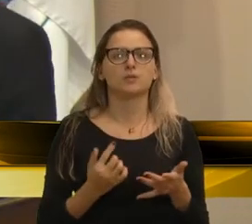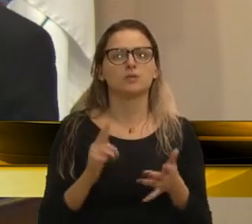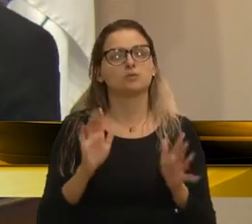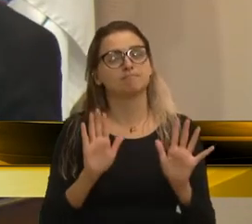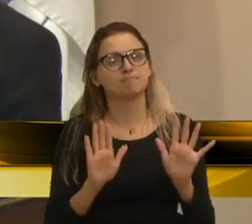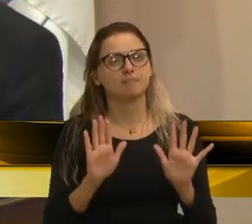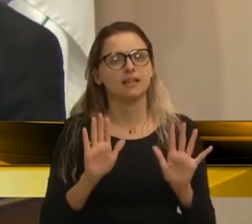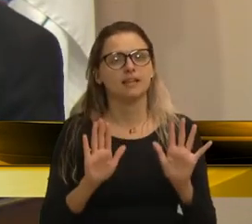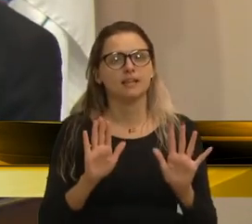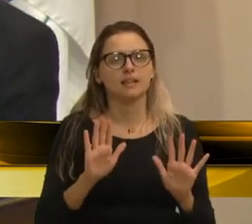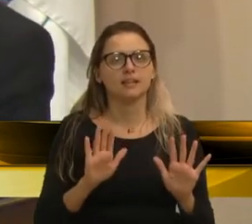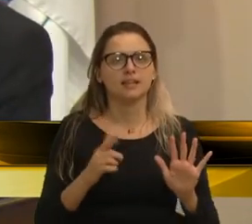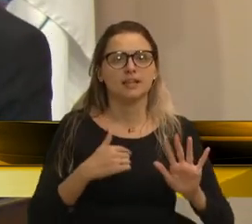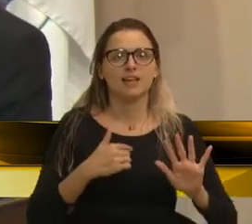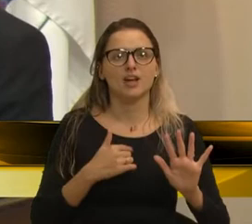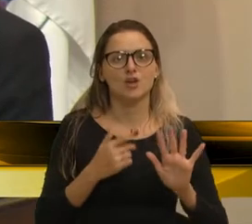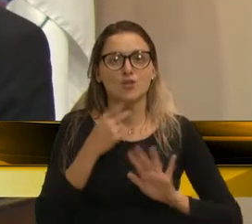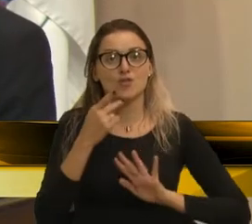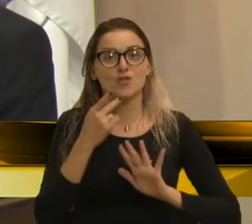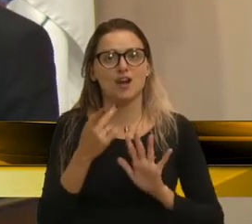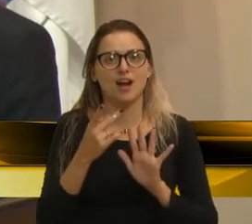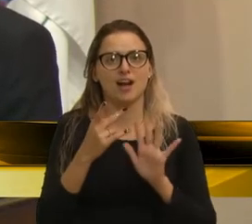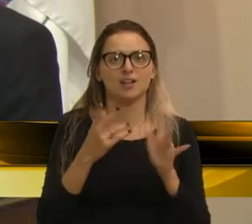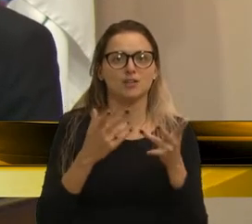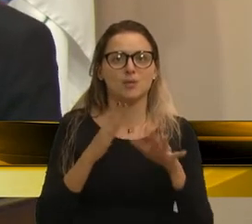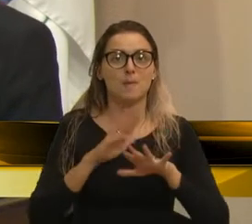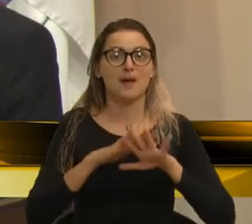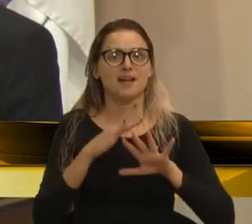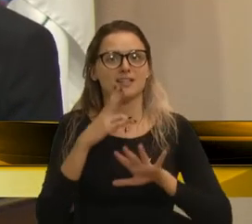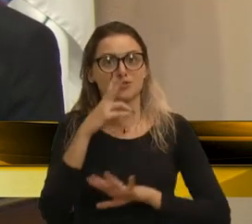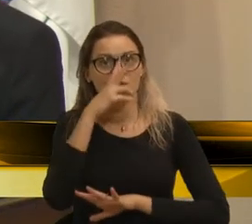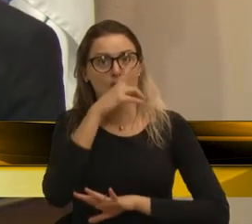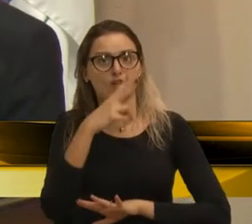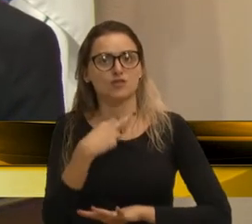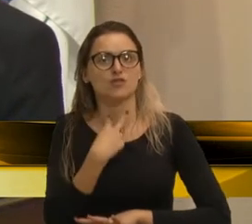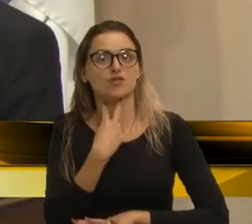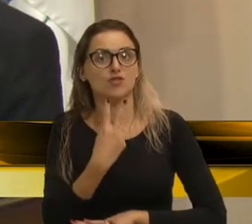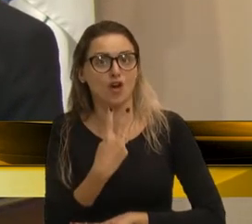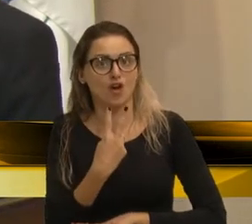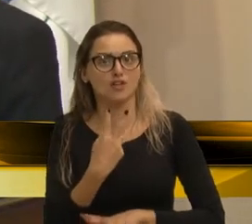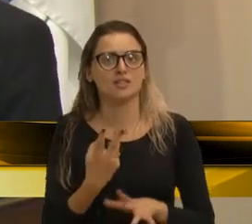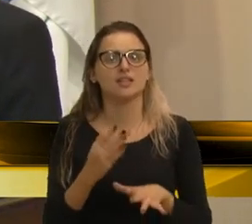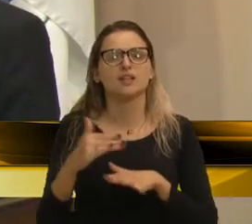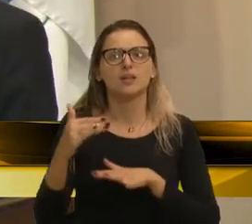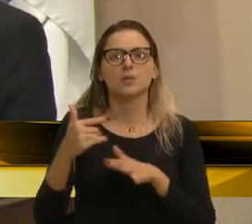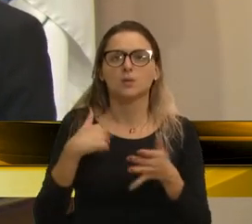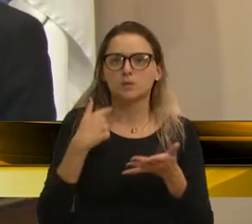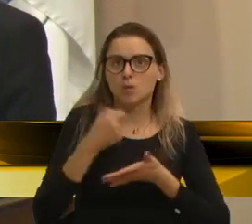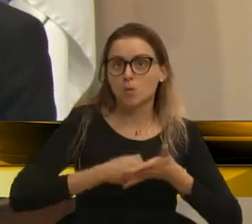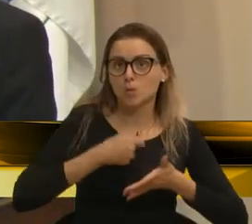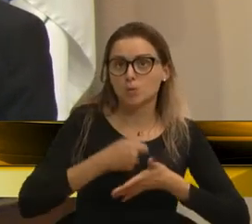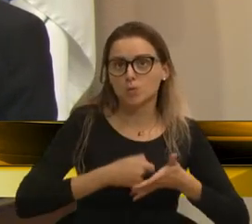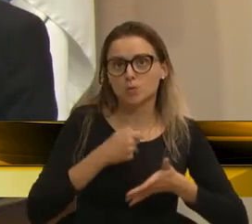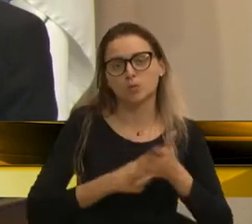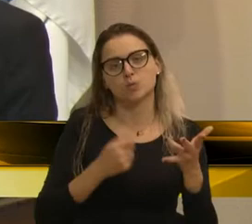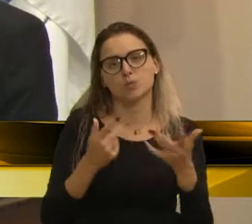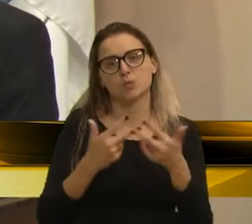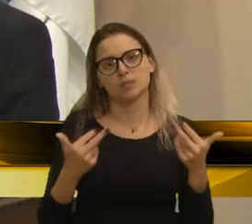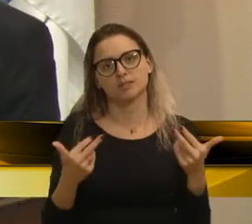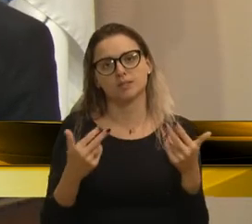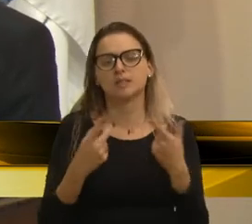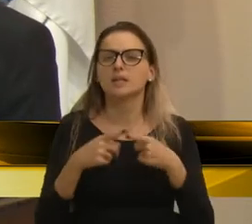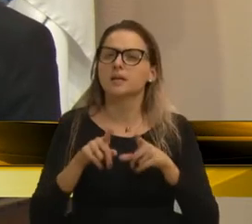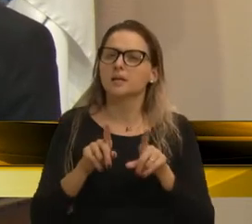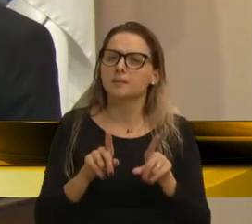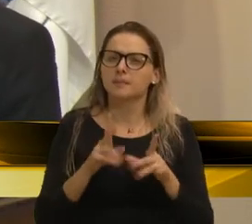vezes, até exagero um pouquinho no meu tom de voz aqui, quando tenho plena convicção das lutas que a gente faz, mas sempre foi